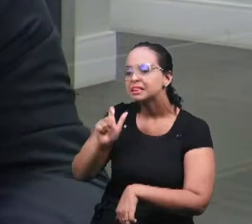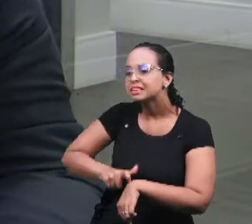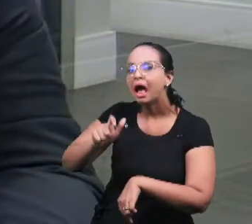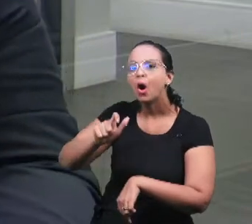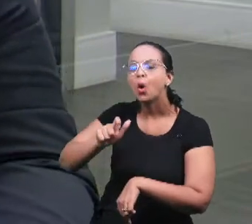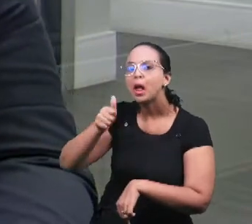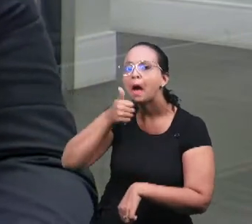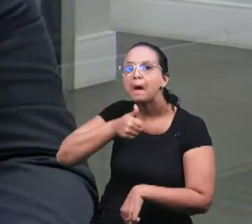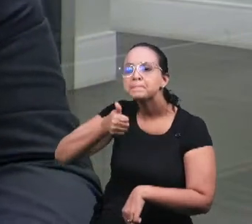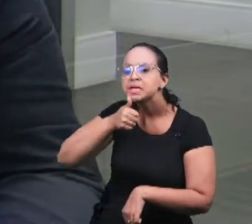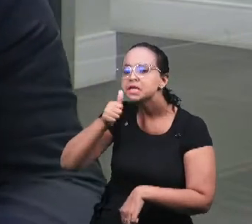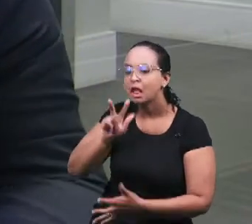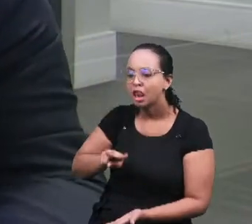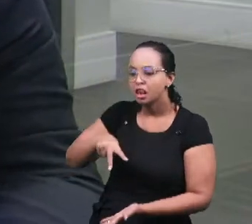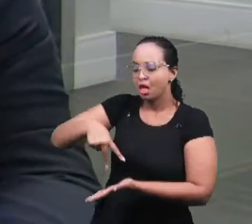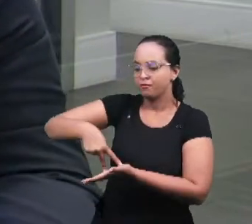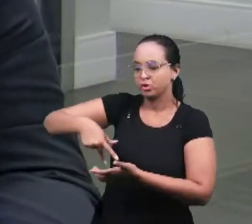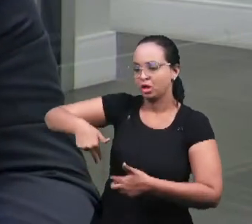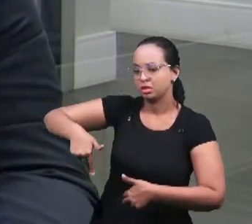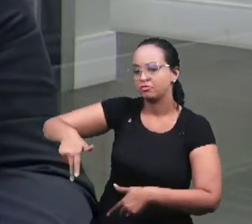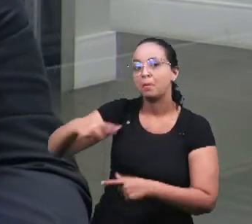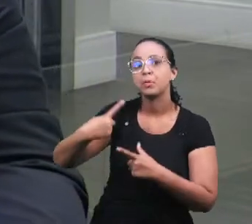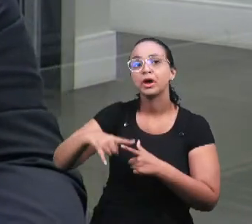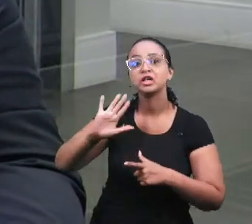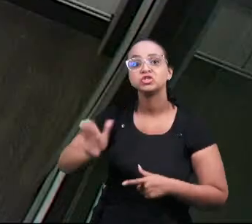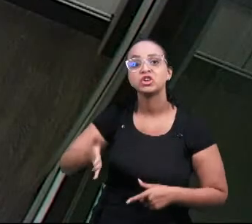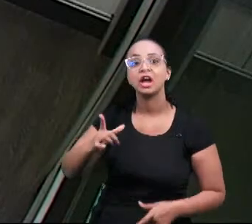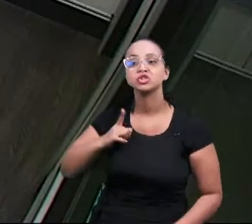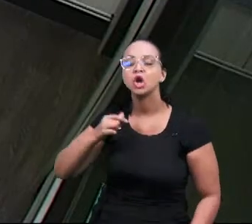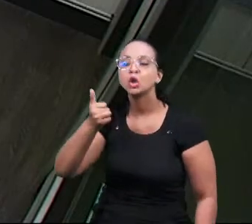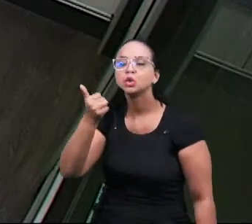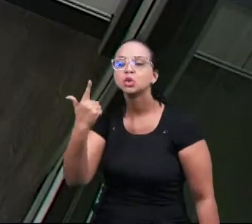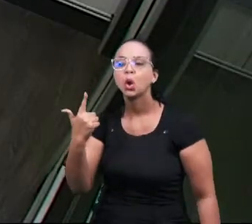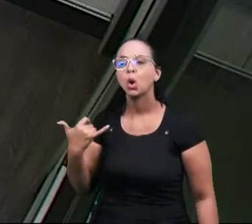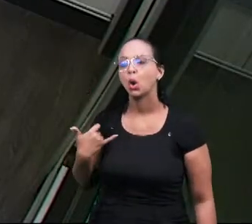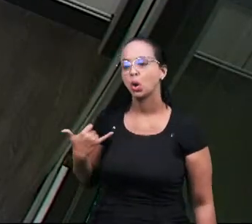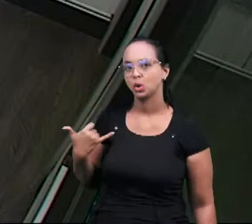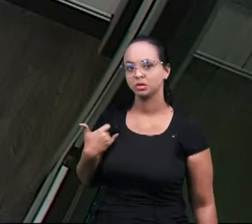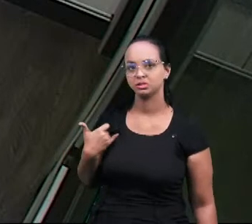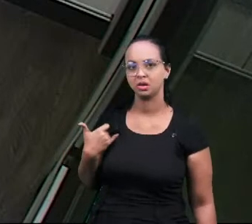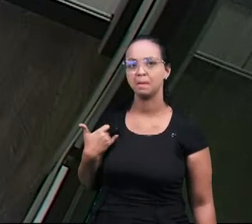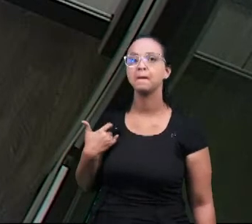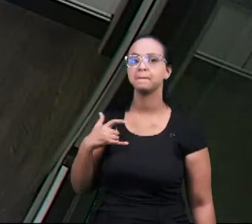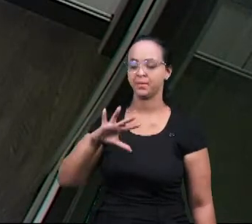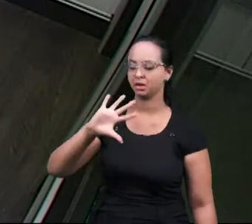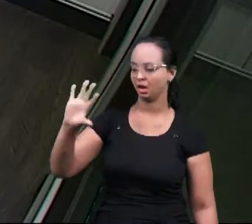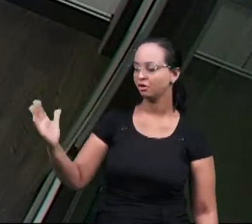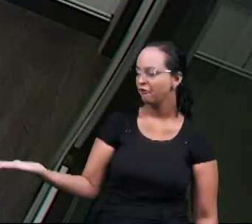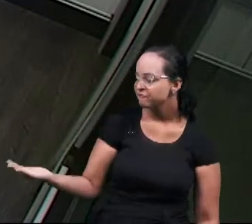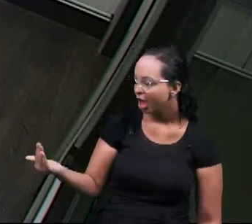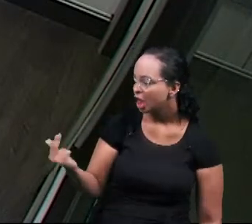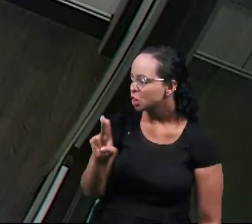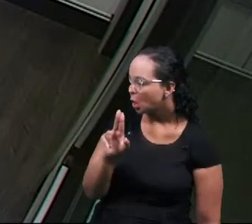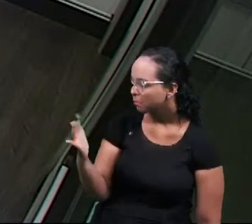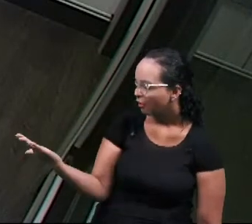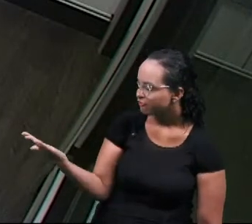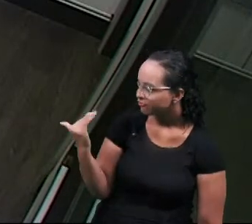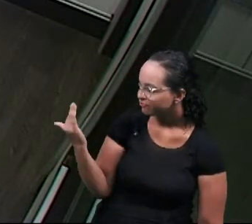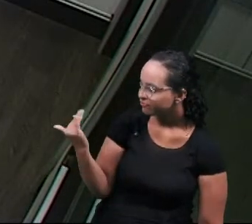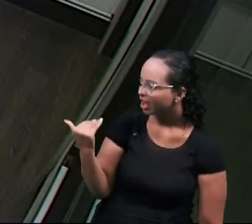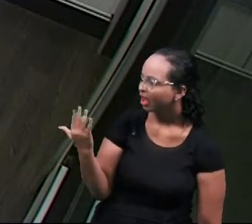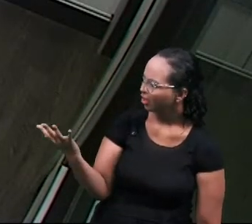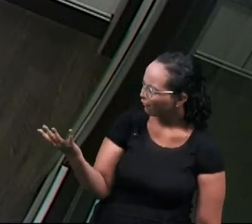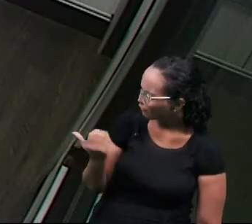e andava, porque já tinha 12 anos. Aleluia. E de fato eu peguei na mãozinha dela, chamei ela pelo nome e